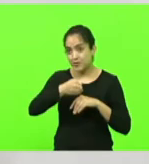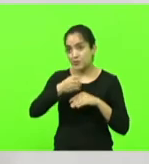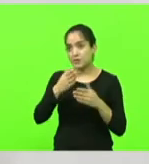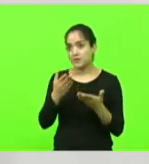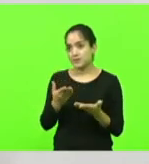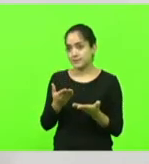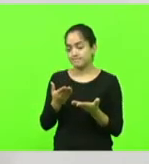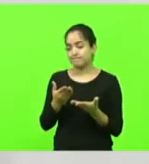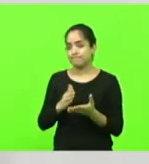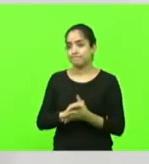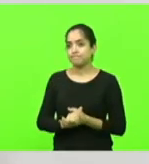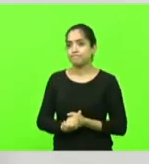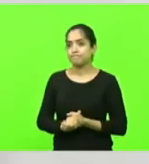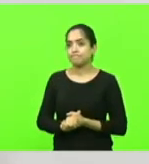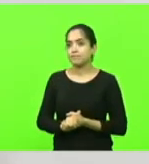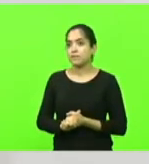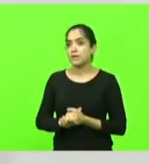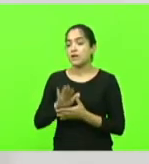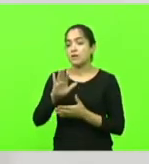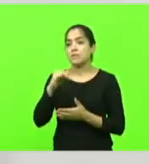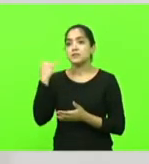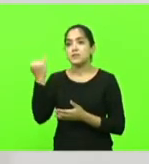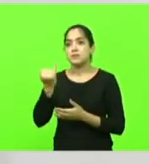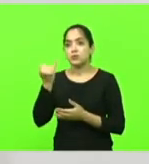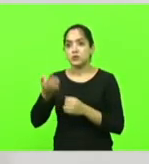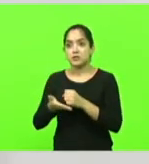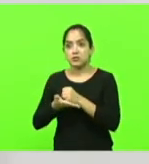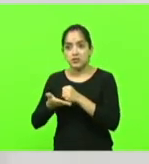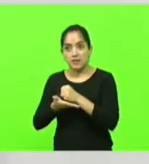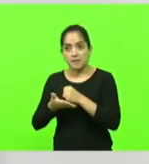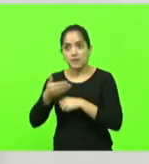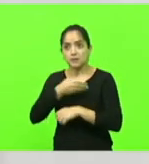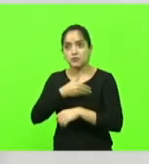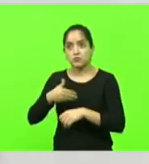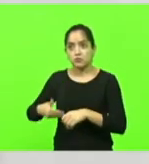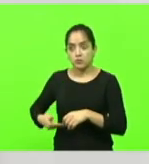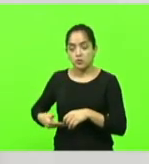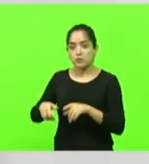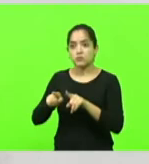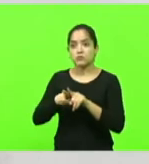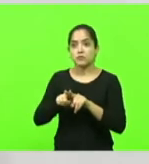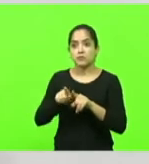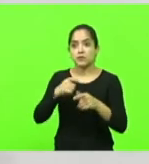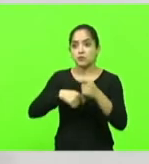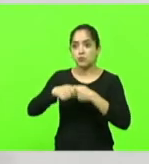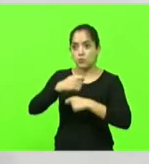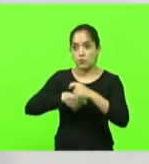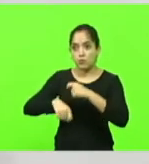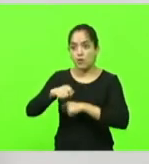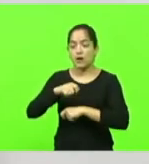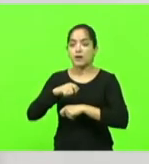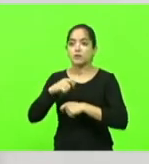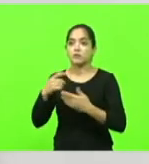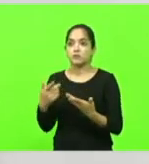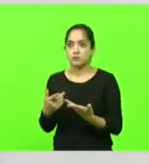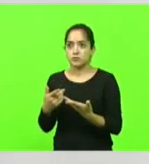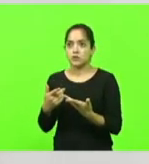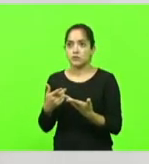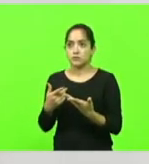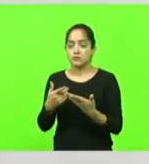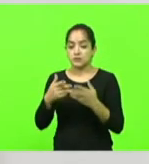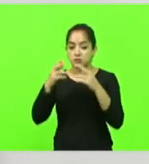brasileiro. É importante que a base do governo, especialmente a bancada do agronegócio, que diz representar os agricultores